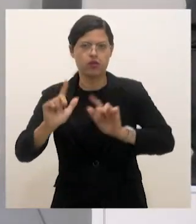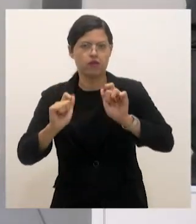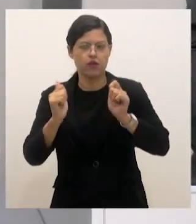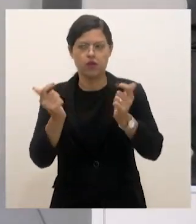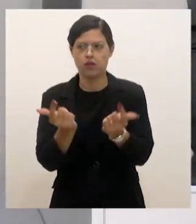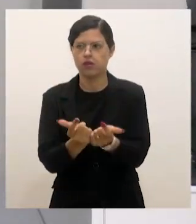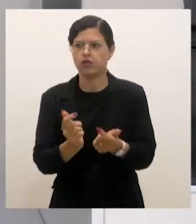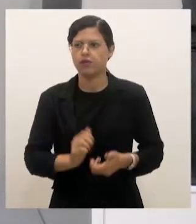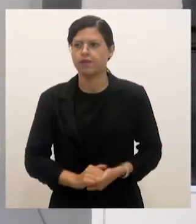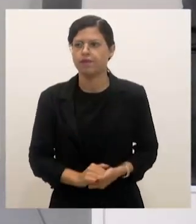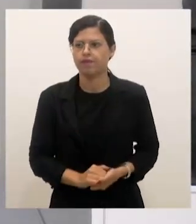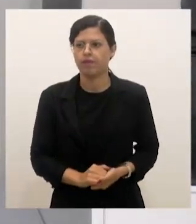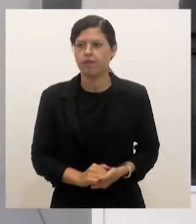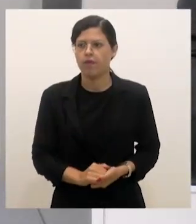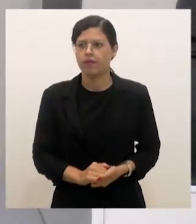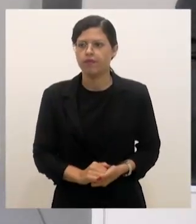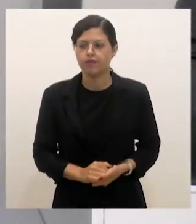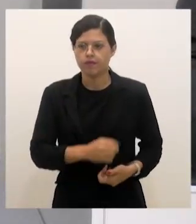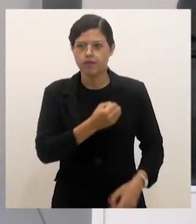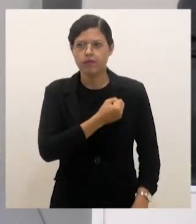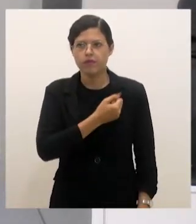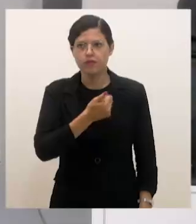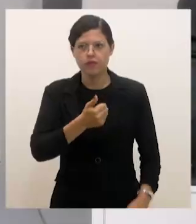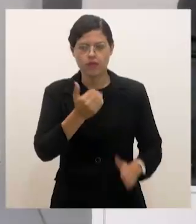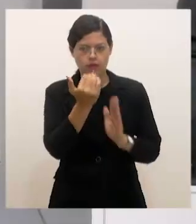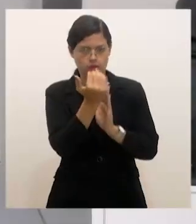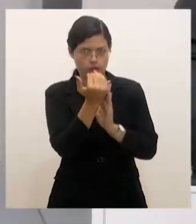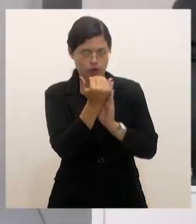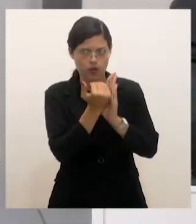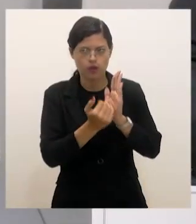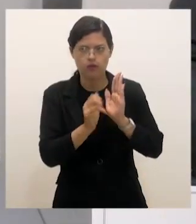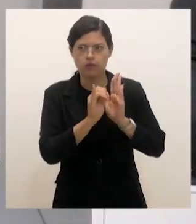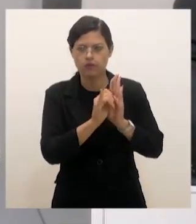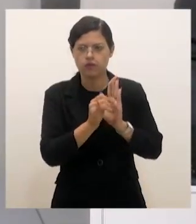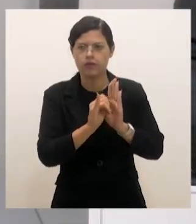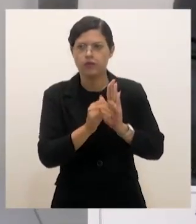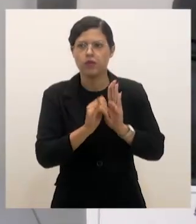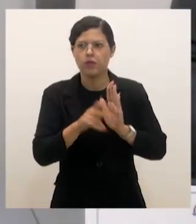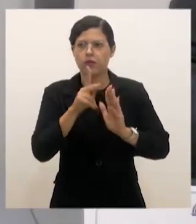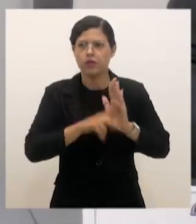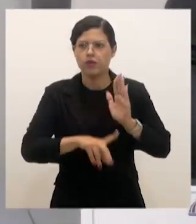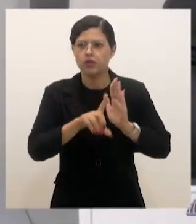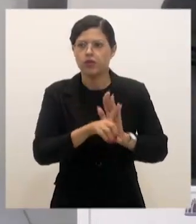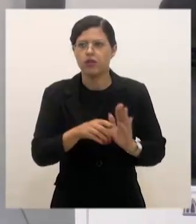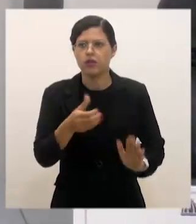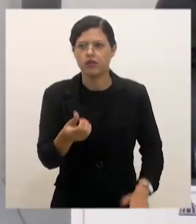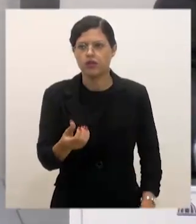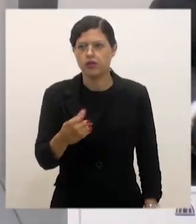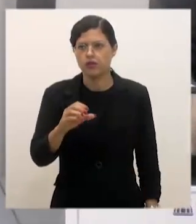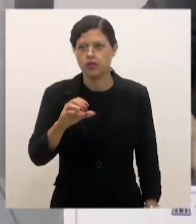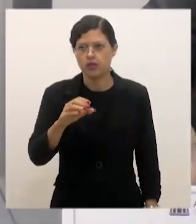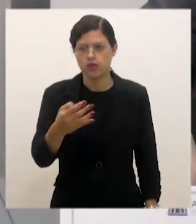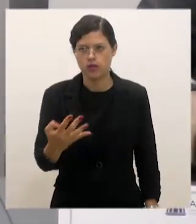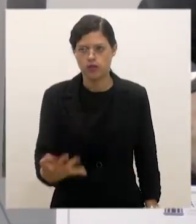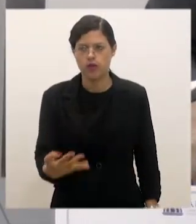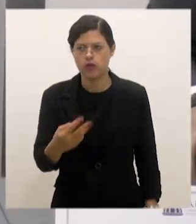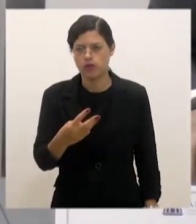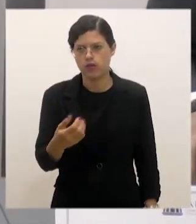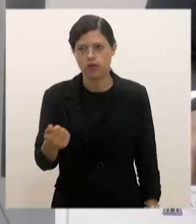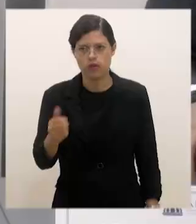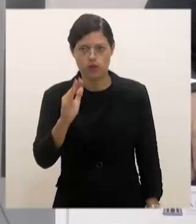Bem, item 1 da pauta, conforme edital, é o projeto de lei 6431